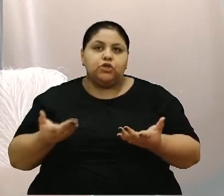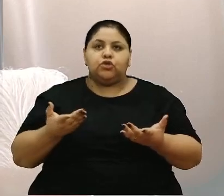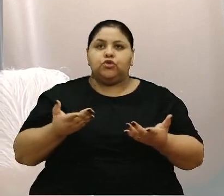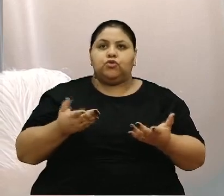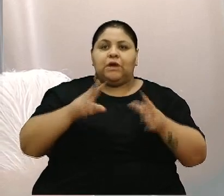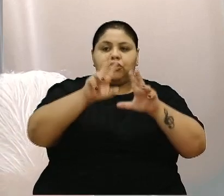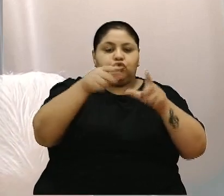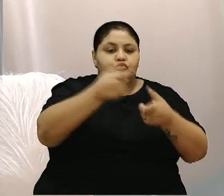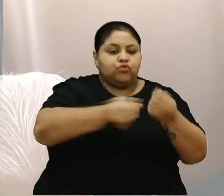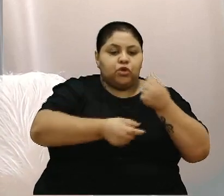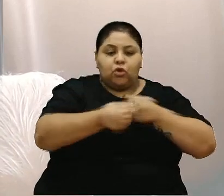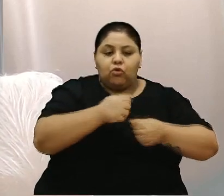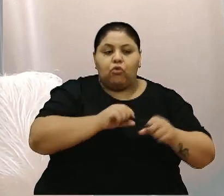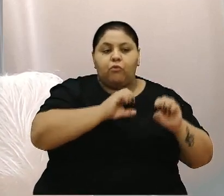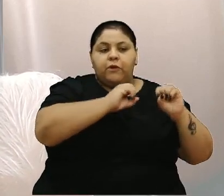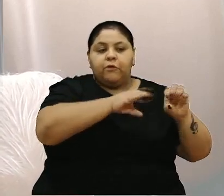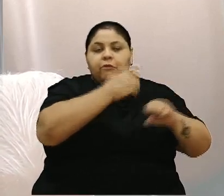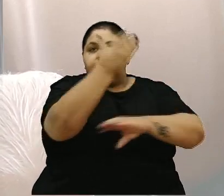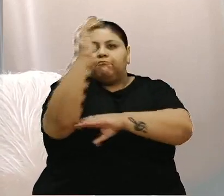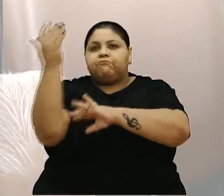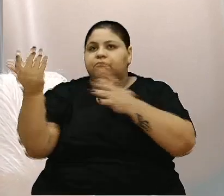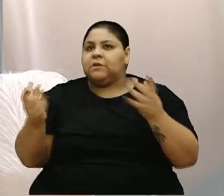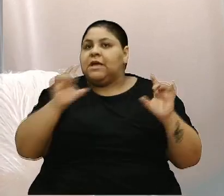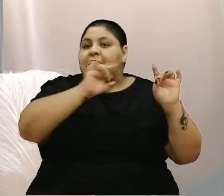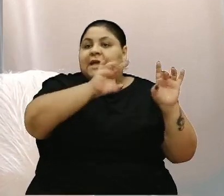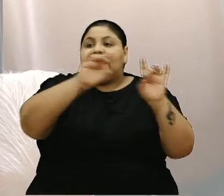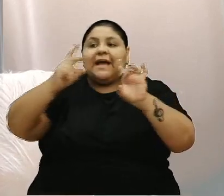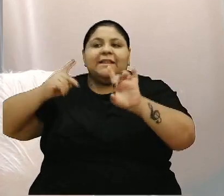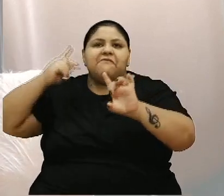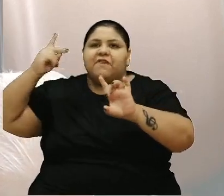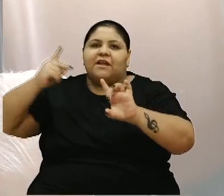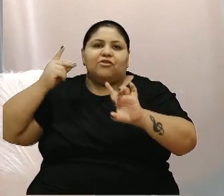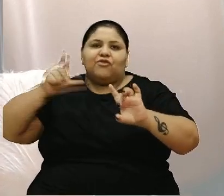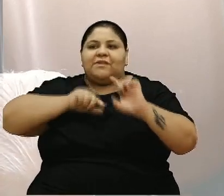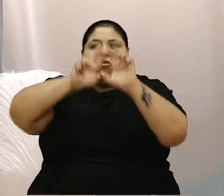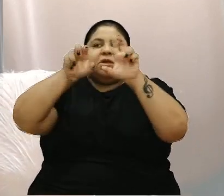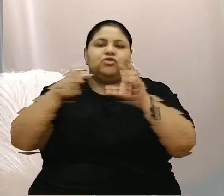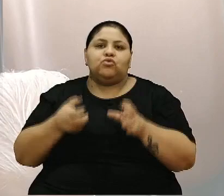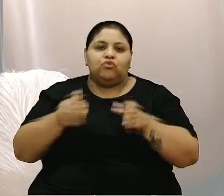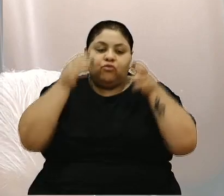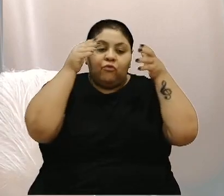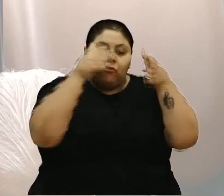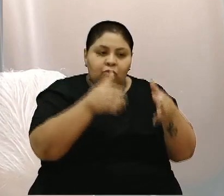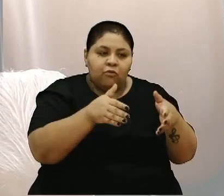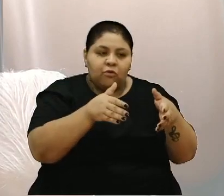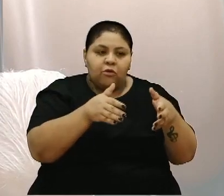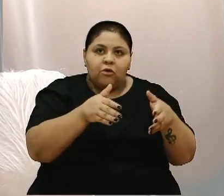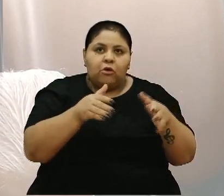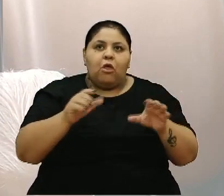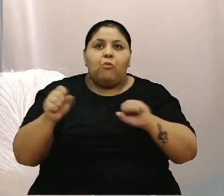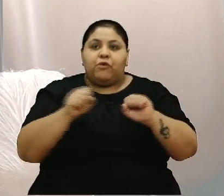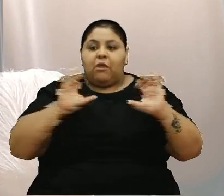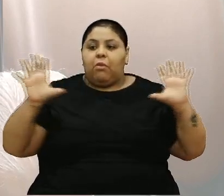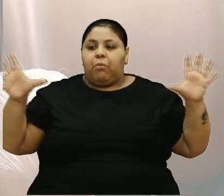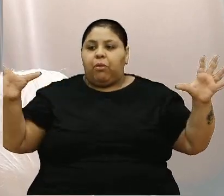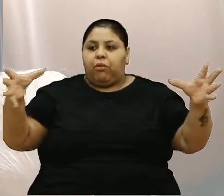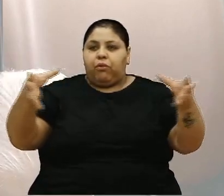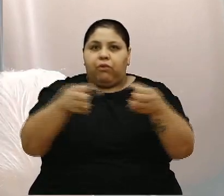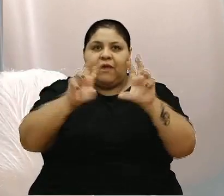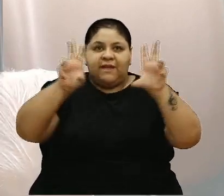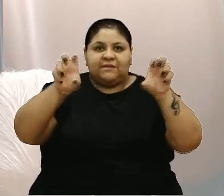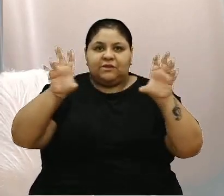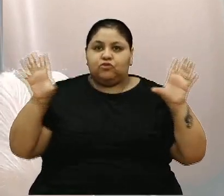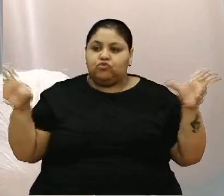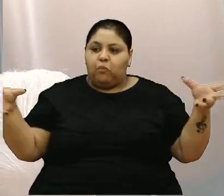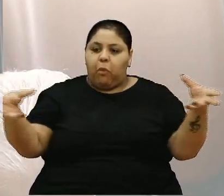outra questão educação ambiental. Então, uma pauta que a gente pode segmentar com diversas instituições que pensam o